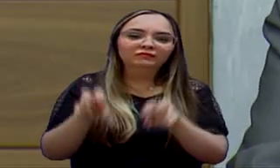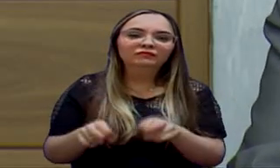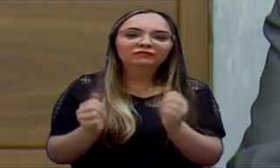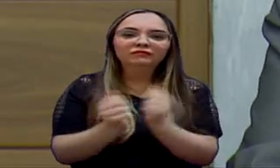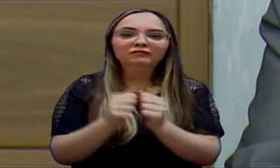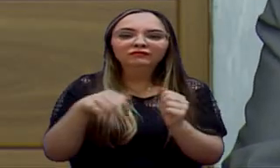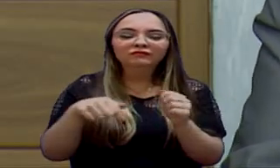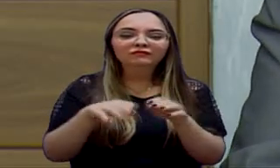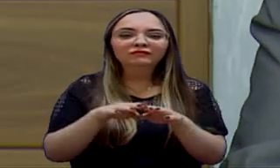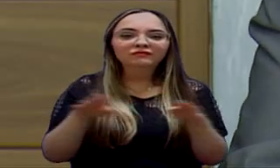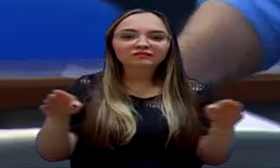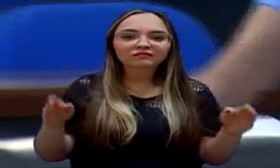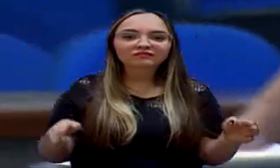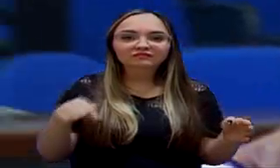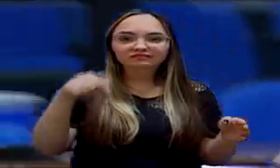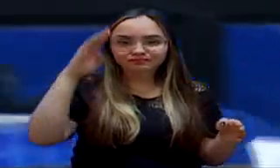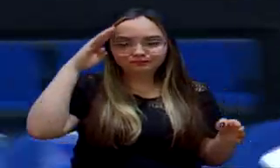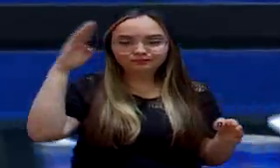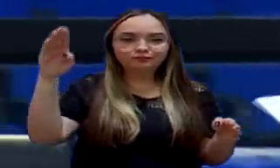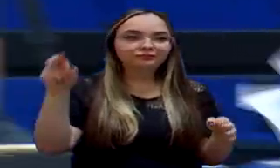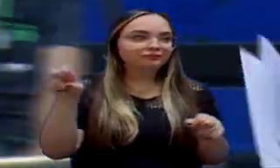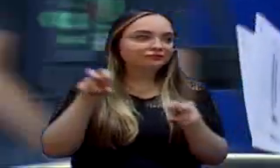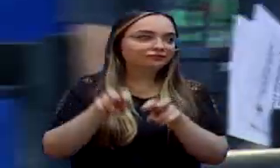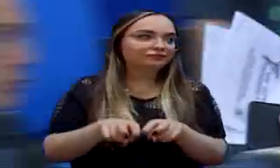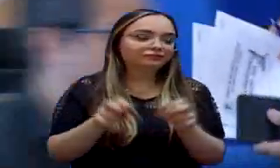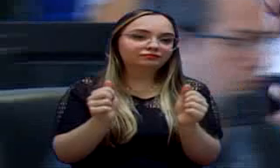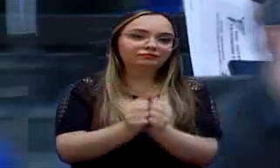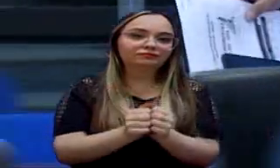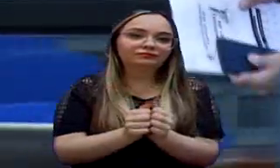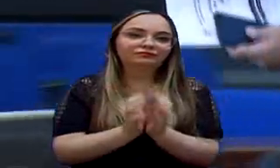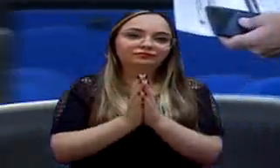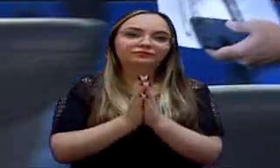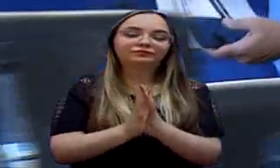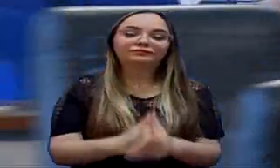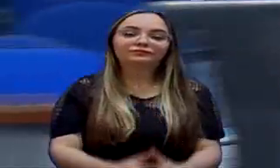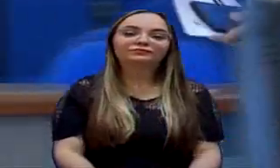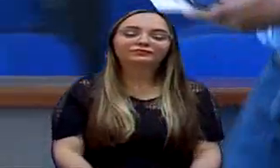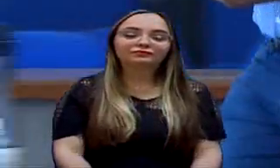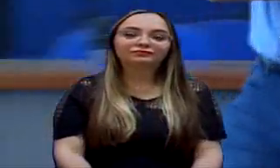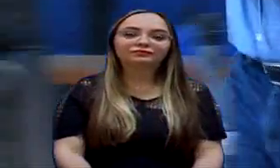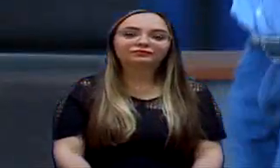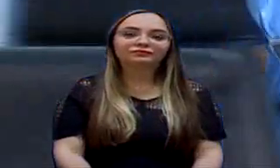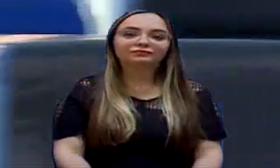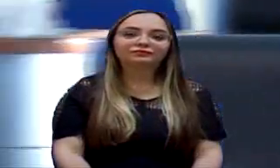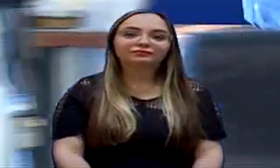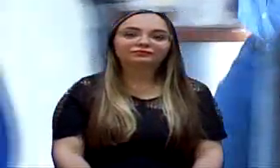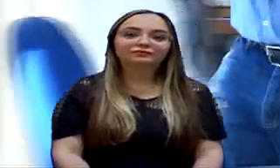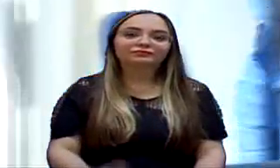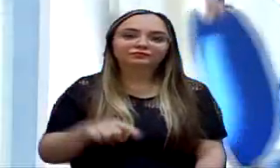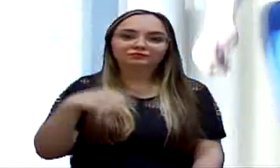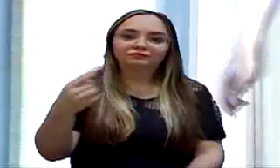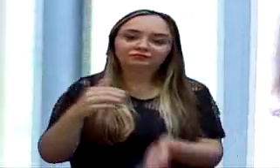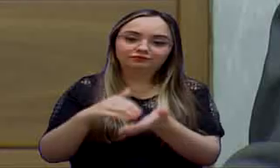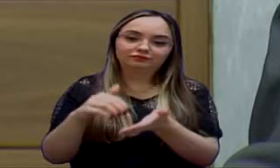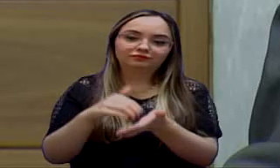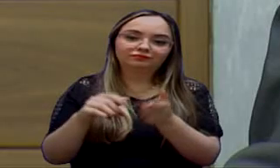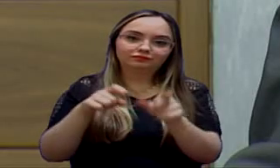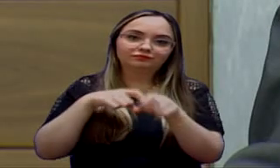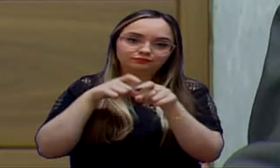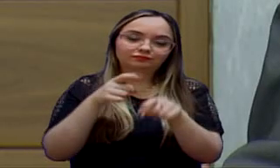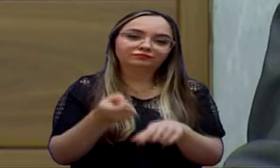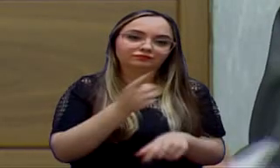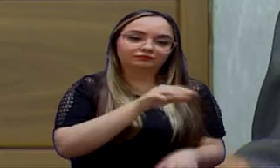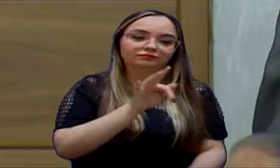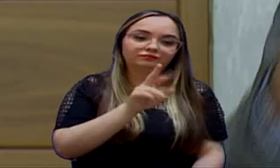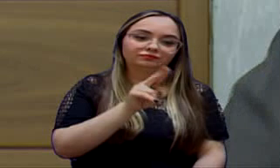junto a mesa principal daqui da presidência porque depois da secretaria de fazenda próximo